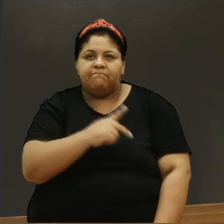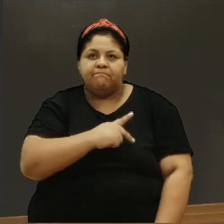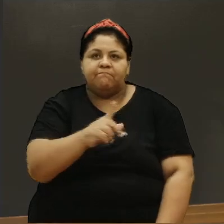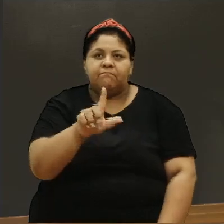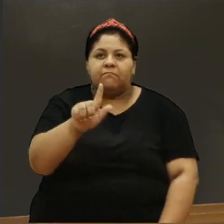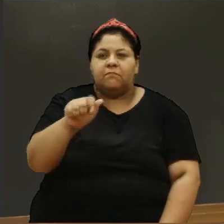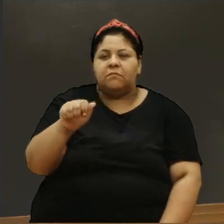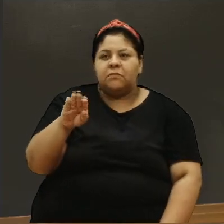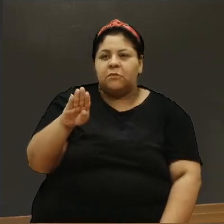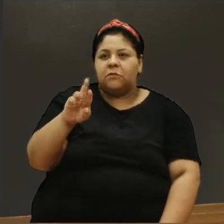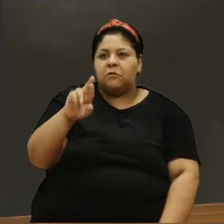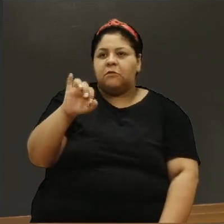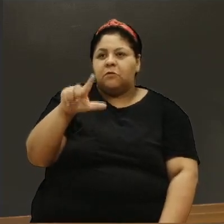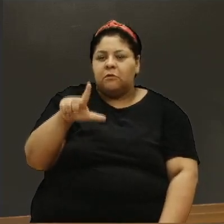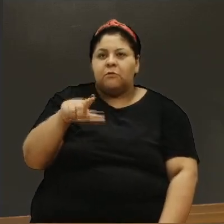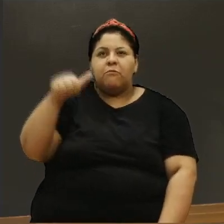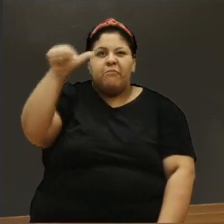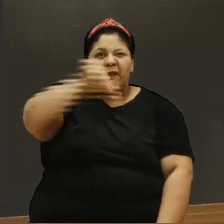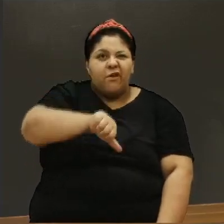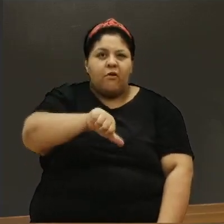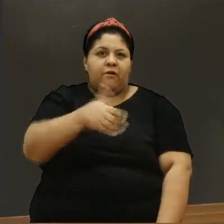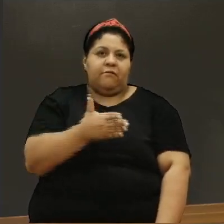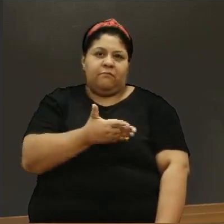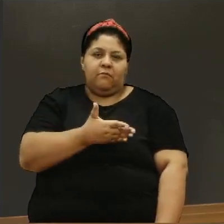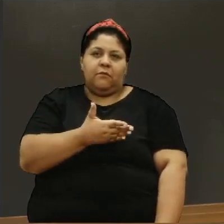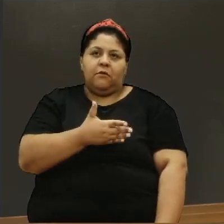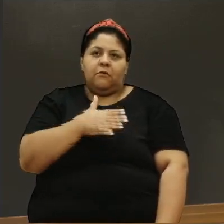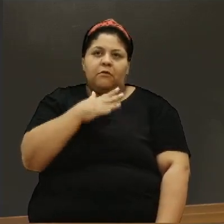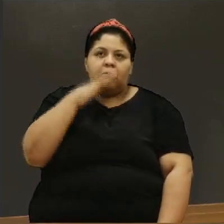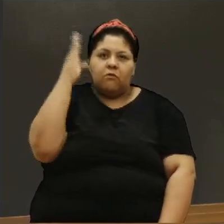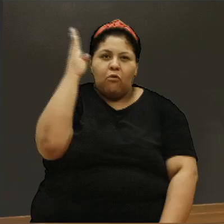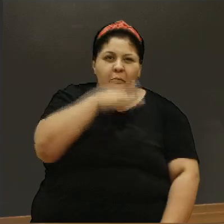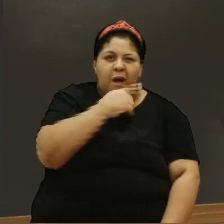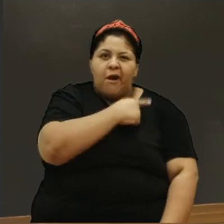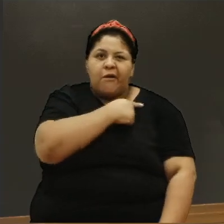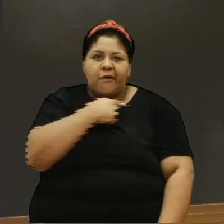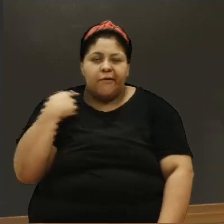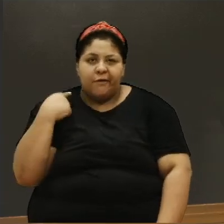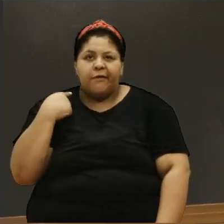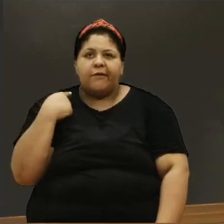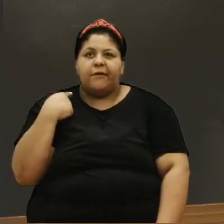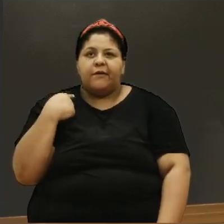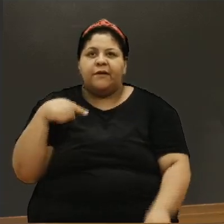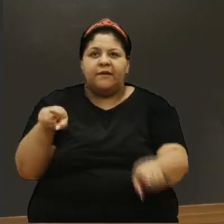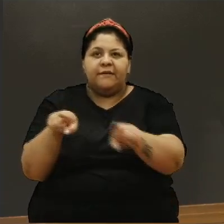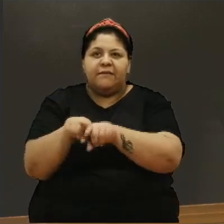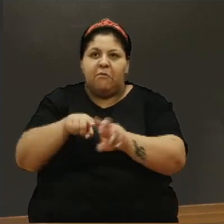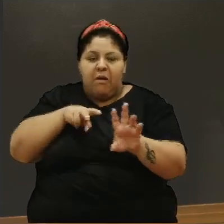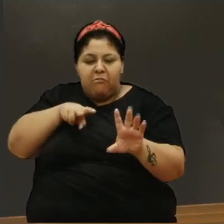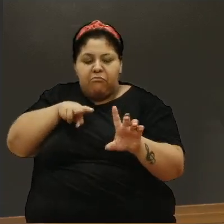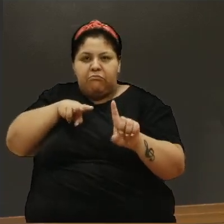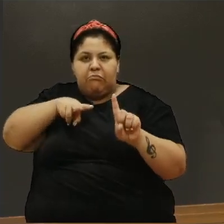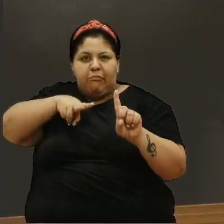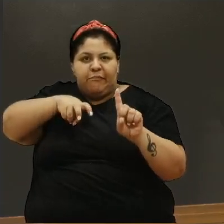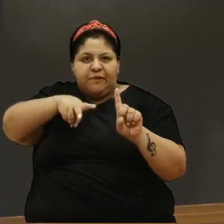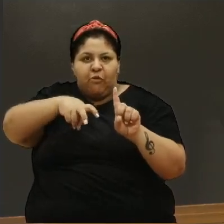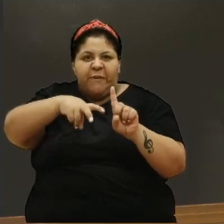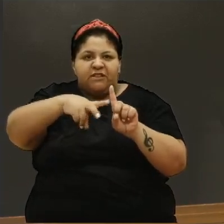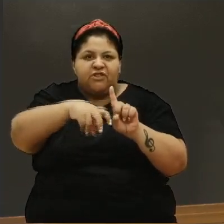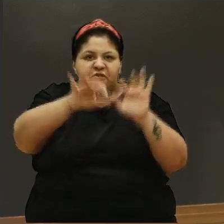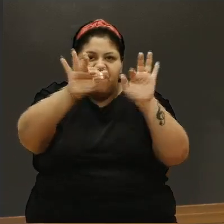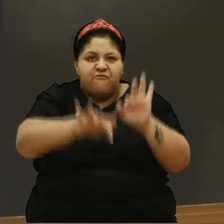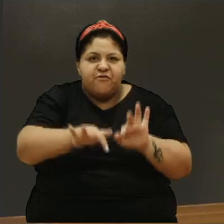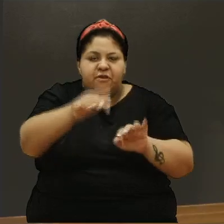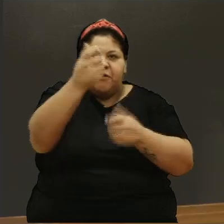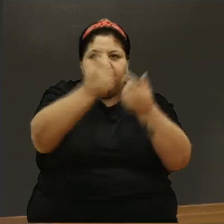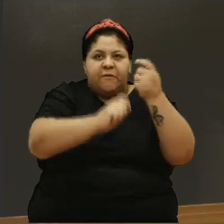Gabriel Galípolo está saindo pior que a encomenda. O mal, o atraso e pitadas de psicopatia acabando com a indústria desse país. Trata